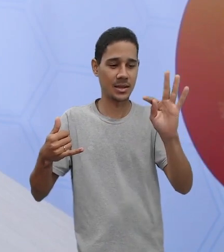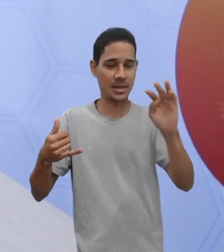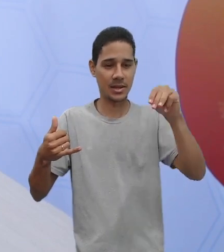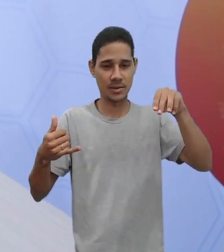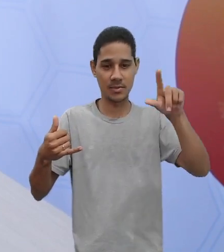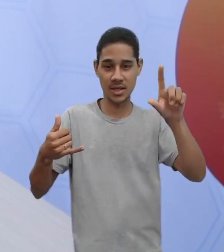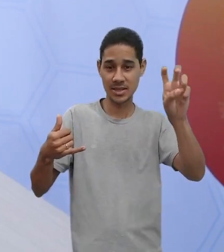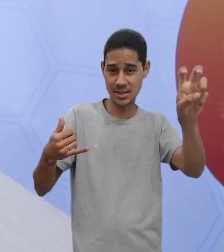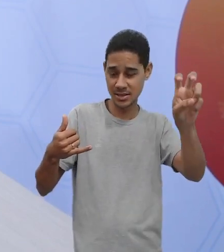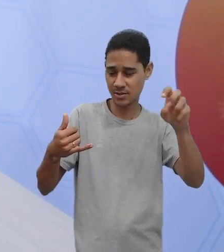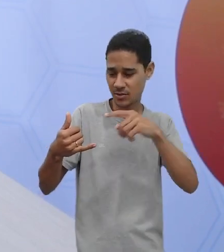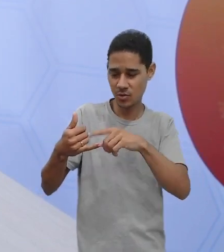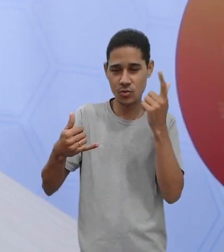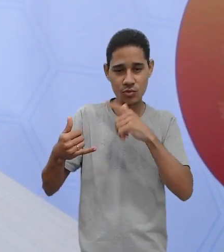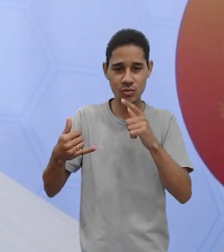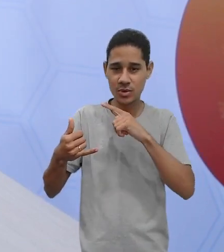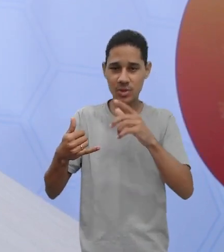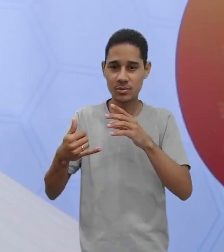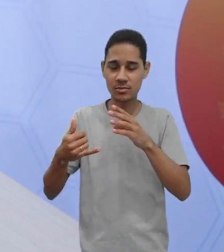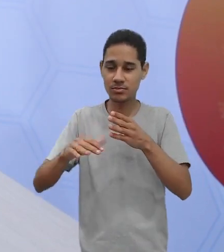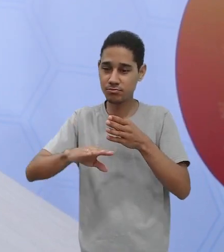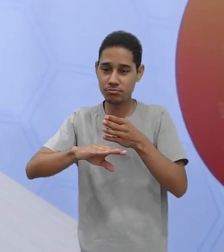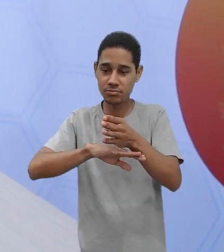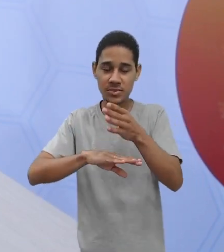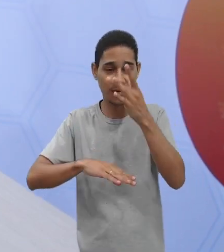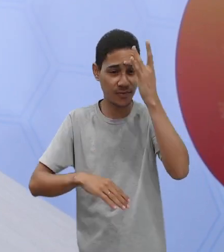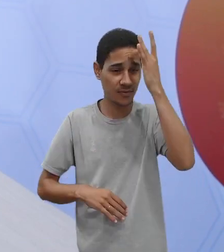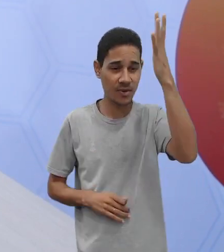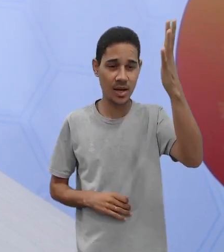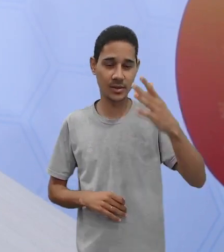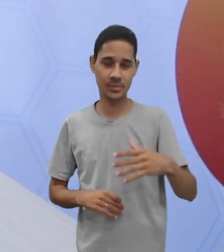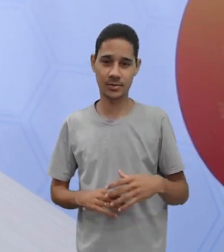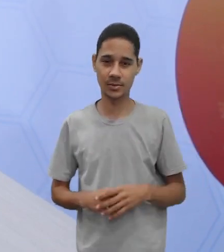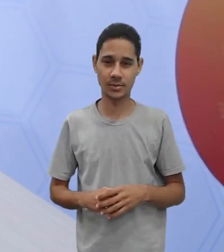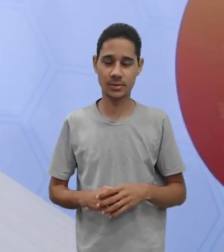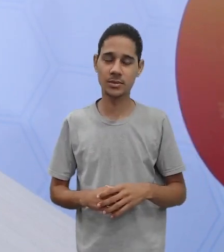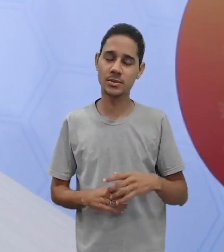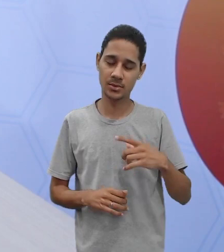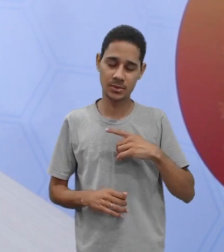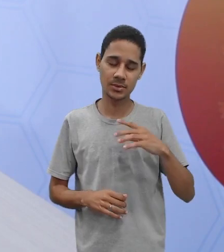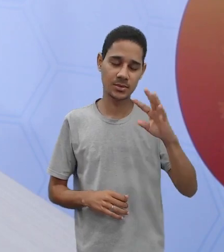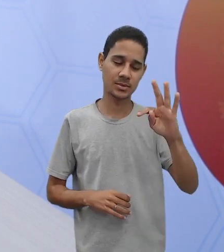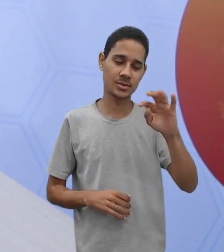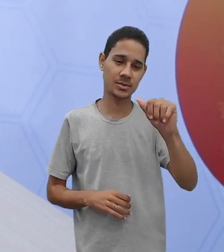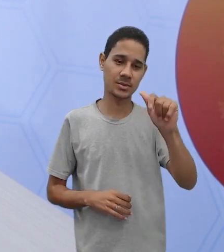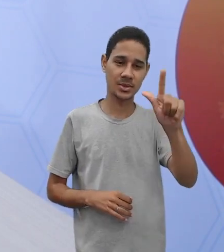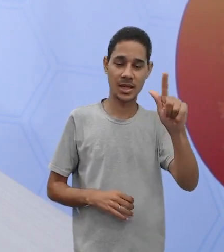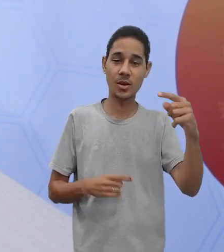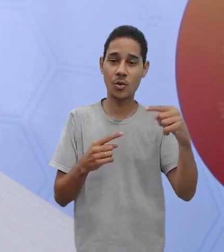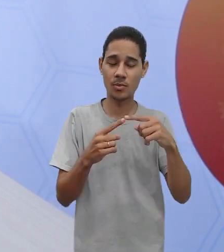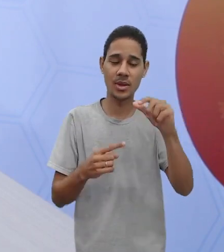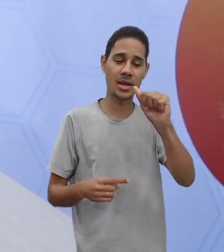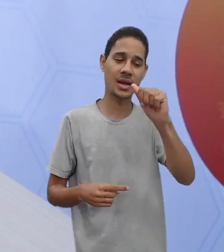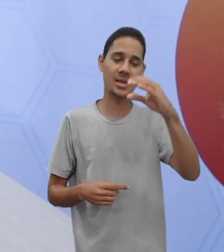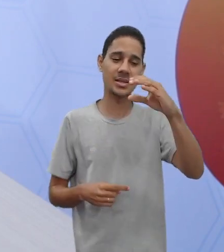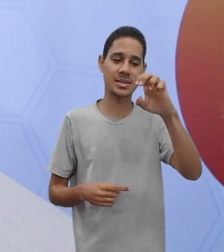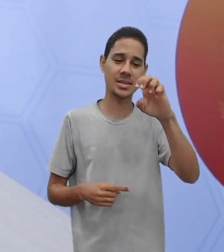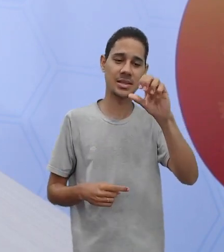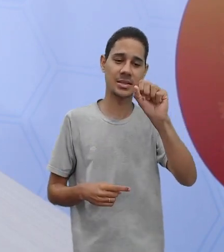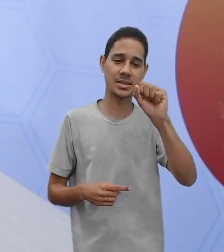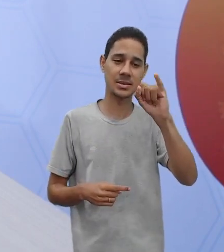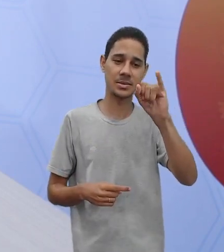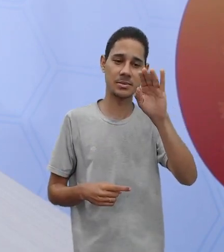à acessibilidade, né? A gente pode trazer tags também específicas relativas à acessibilidade,